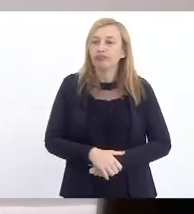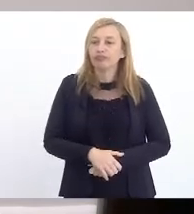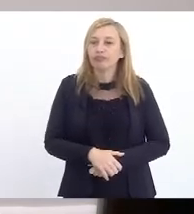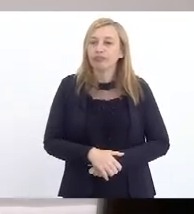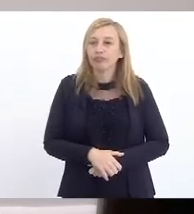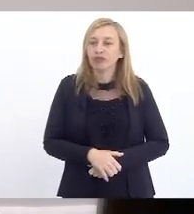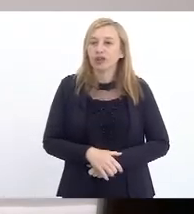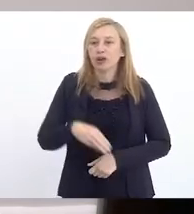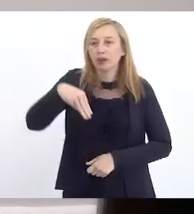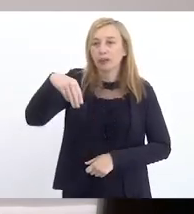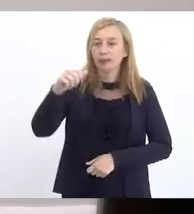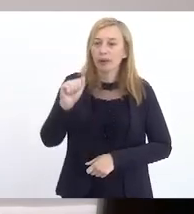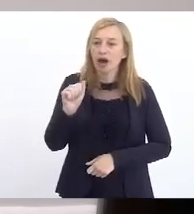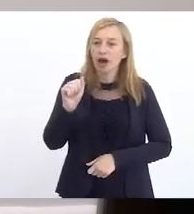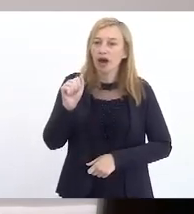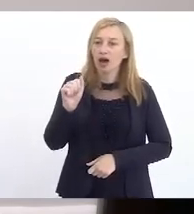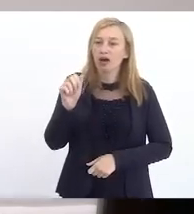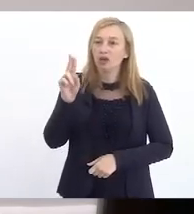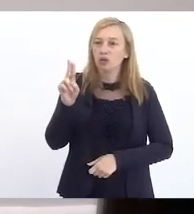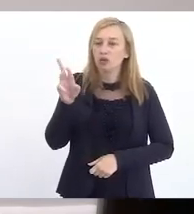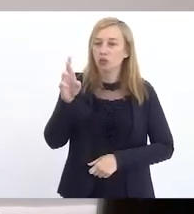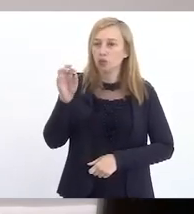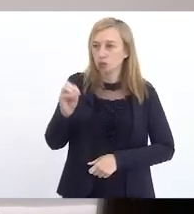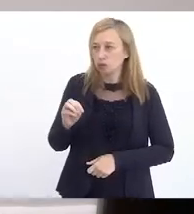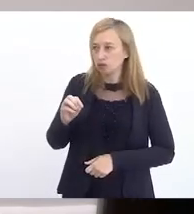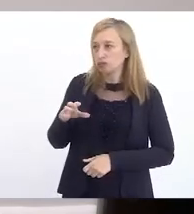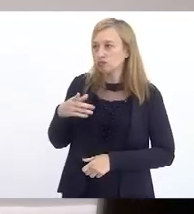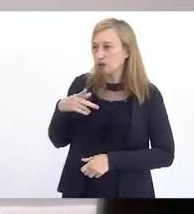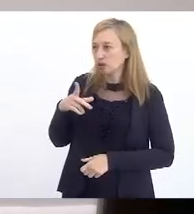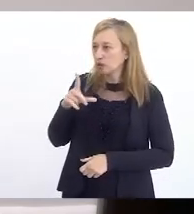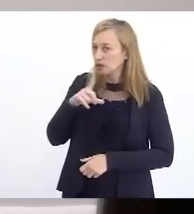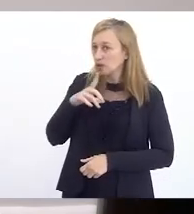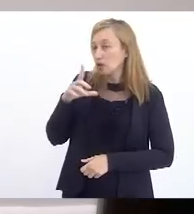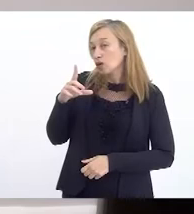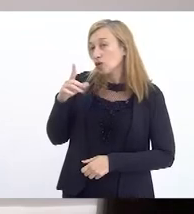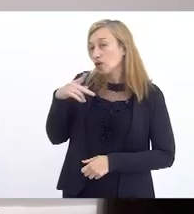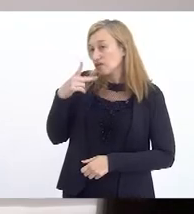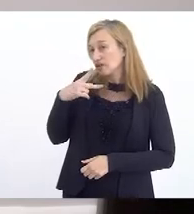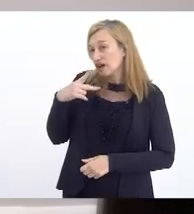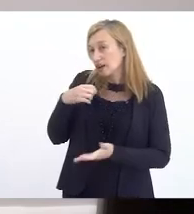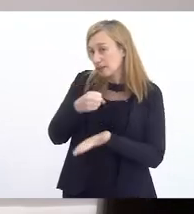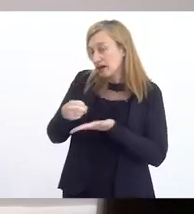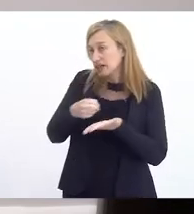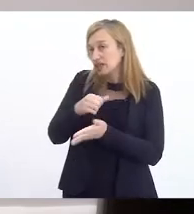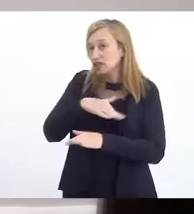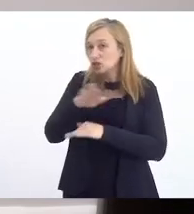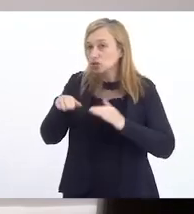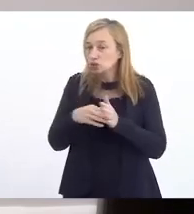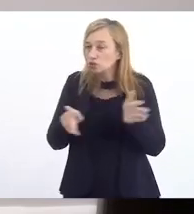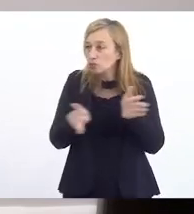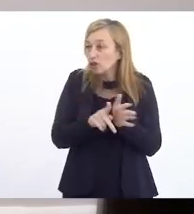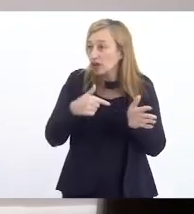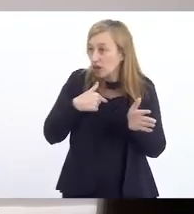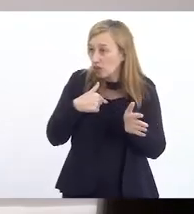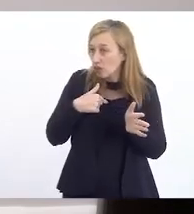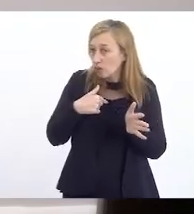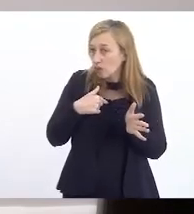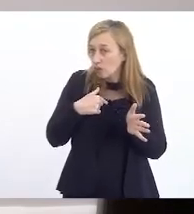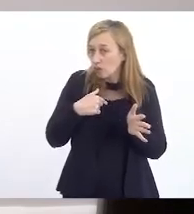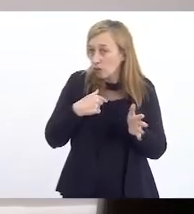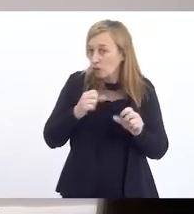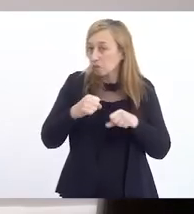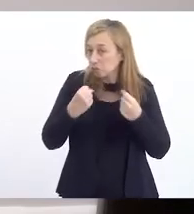Ô Mauro, eu tenho um princípio básico, né, em todos os projetos eu defendo.